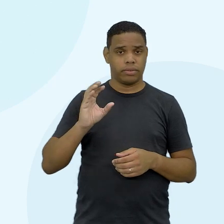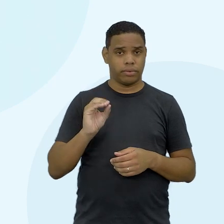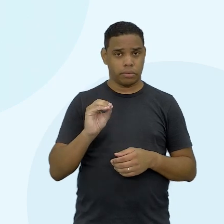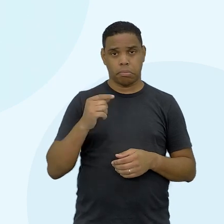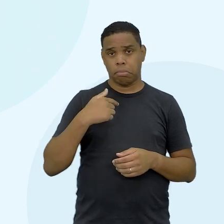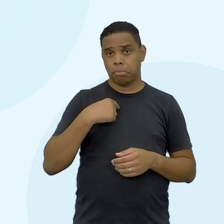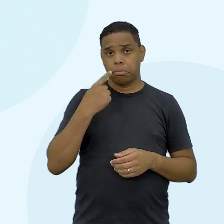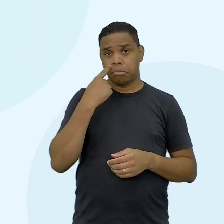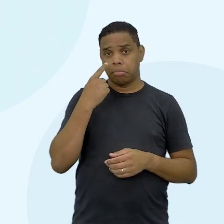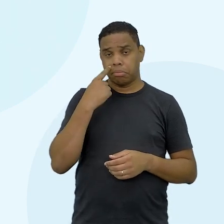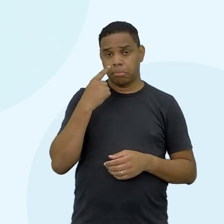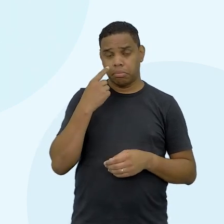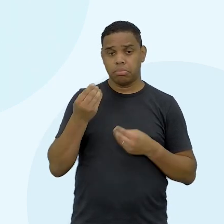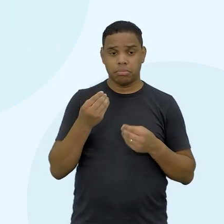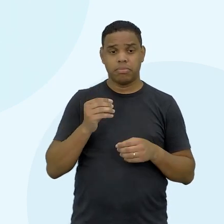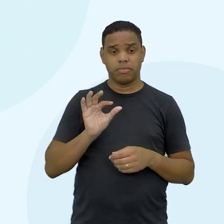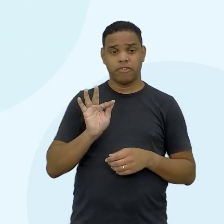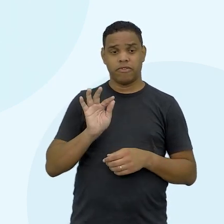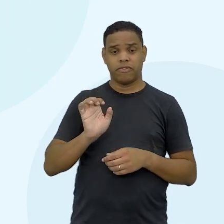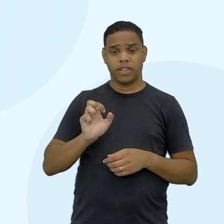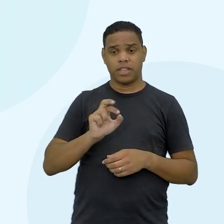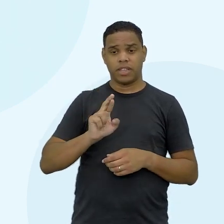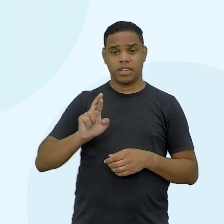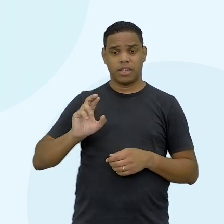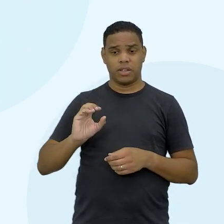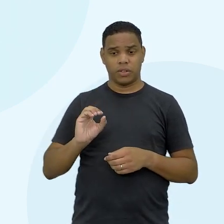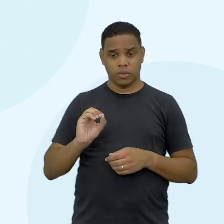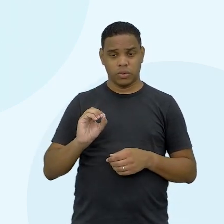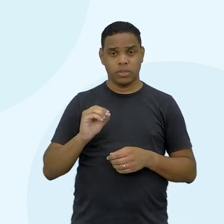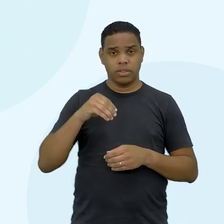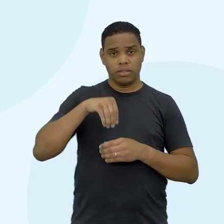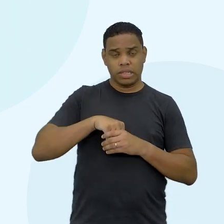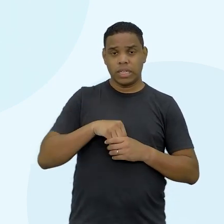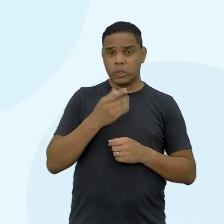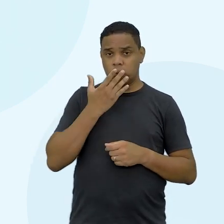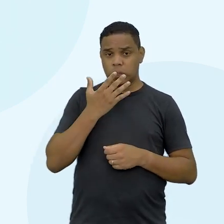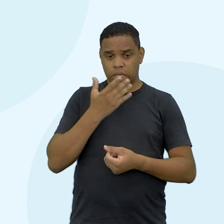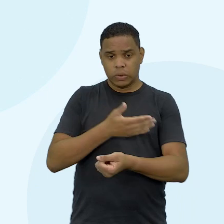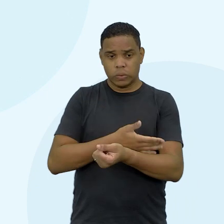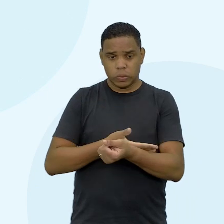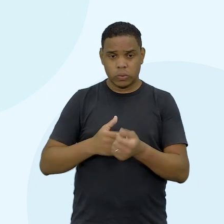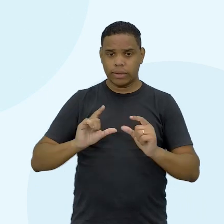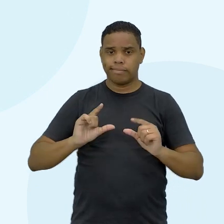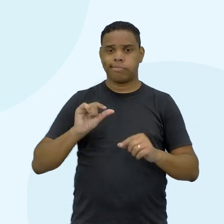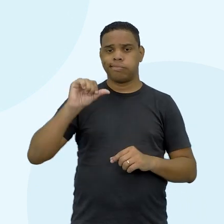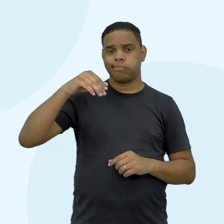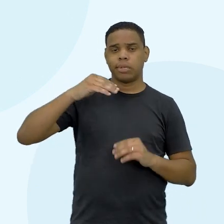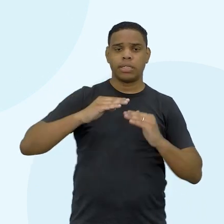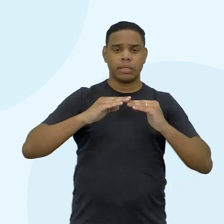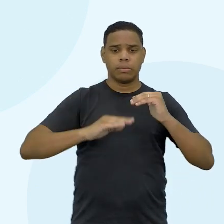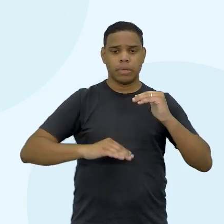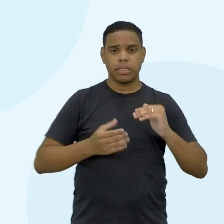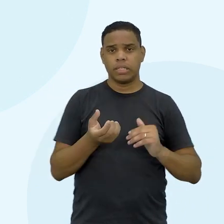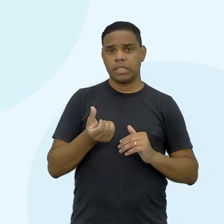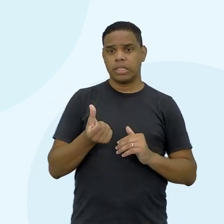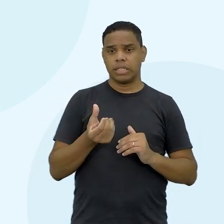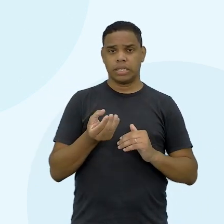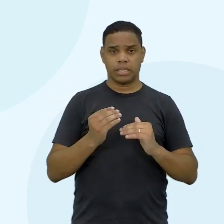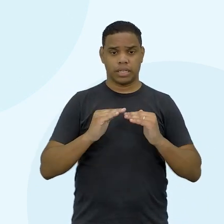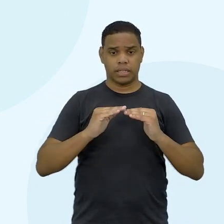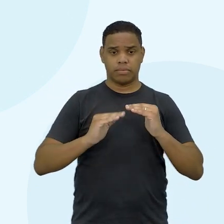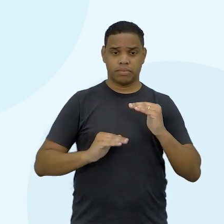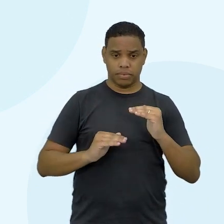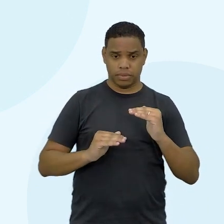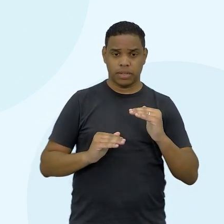aí presente, né? O ferro livre, o ferro presente aí na minha corrente sanguínea também tá baixo. Olha ali, ó, em torno de 60, o valor de referência é